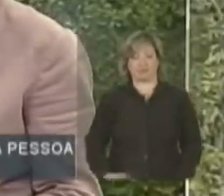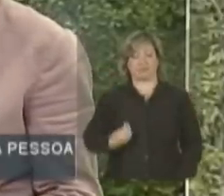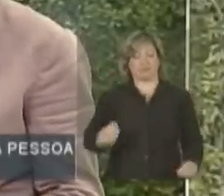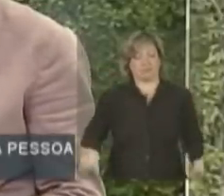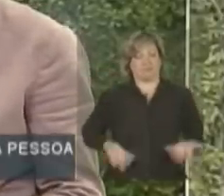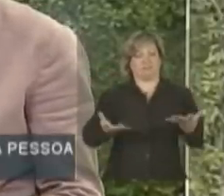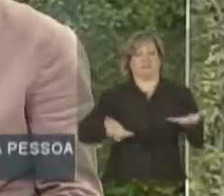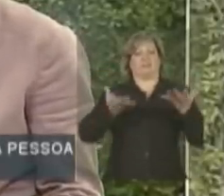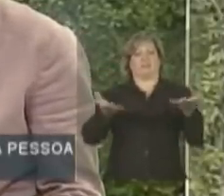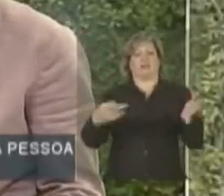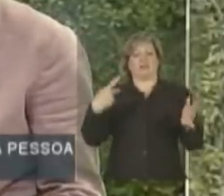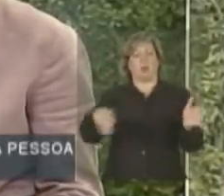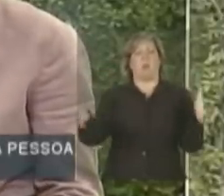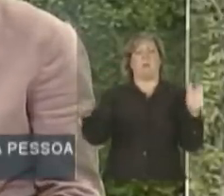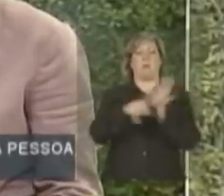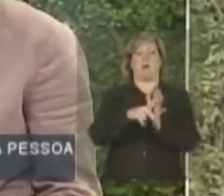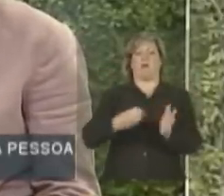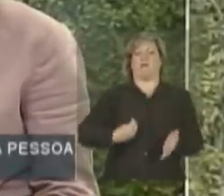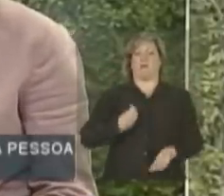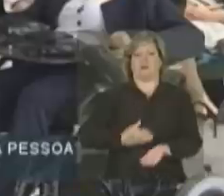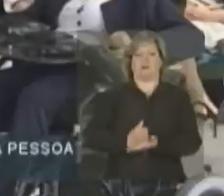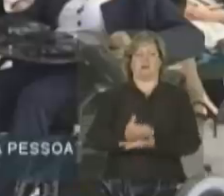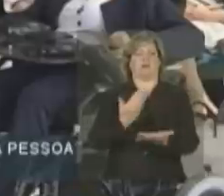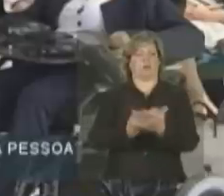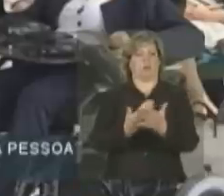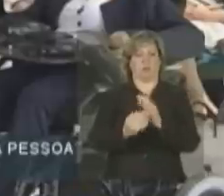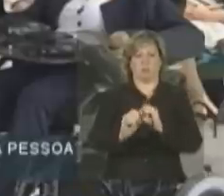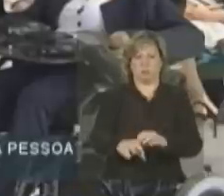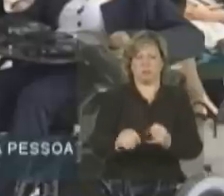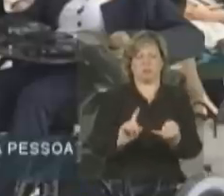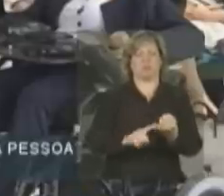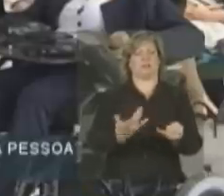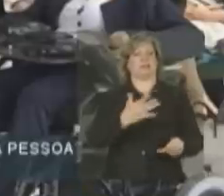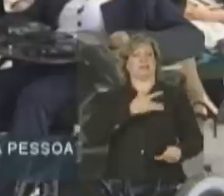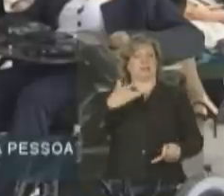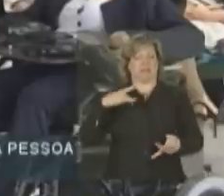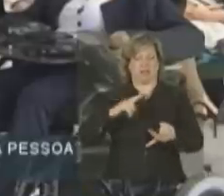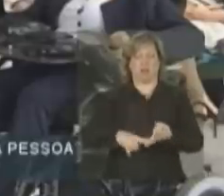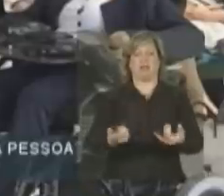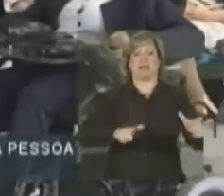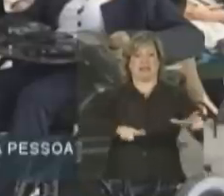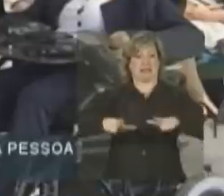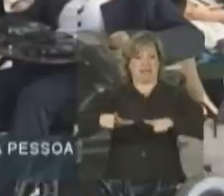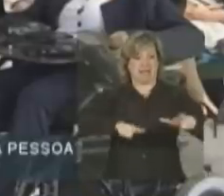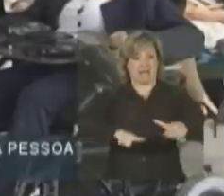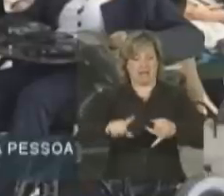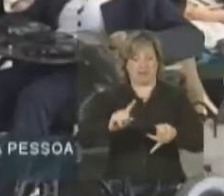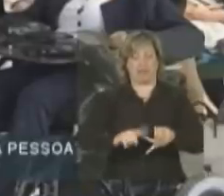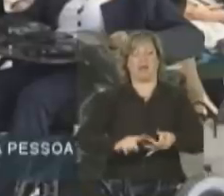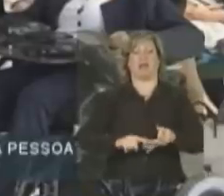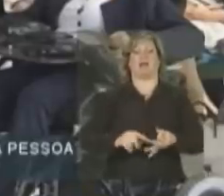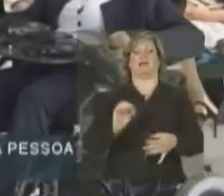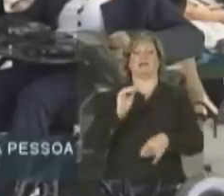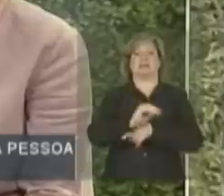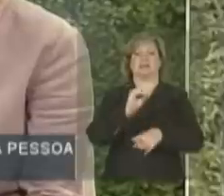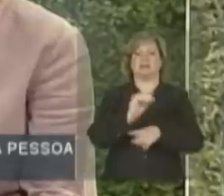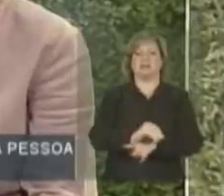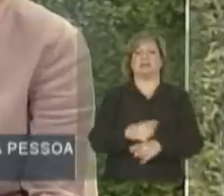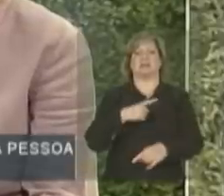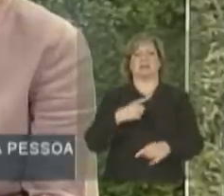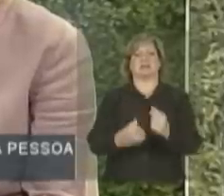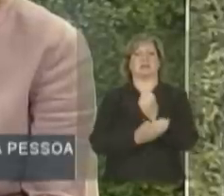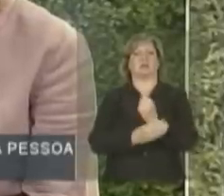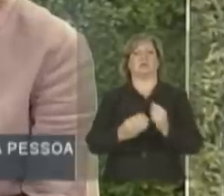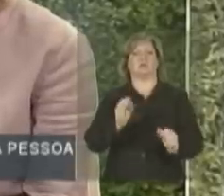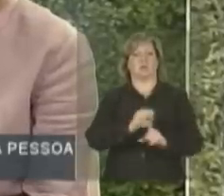incentivando o seu próprio protagonismo nas áreas de educação, de saúde, do trabalho, da assistência e da seguridade